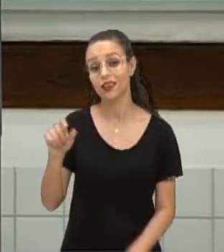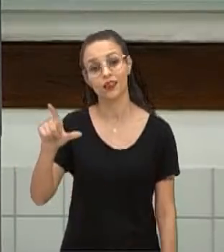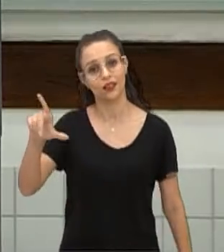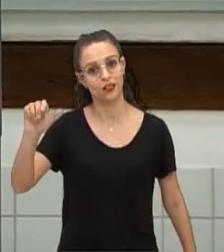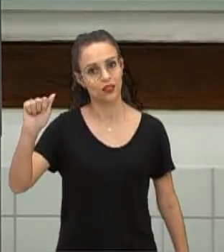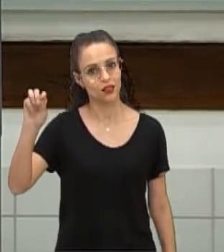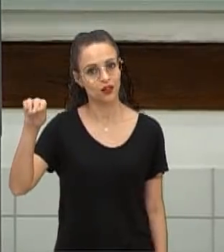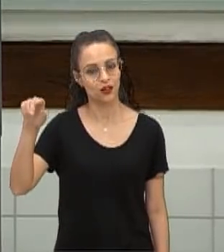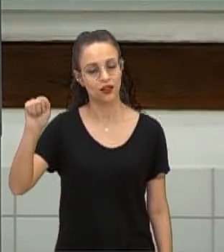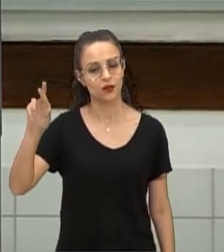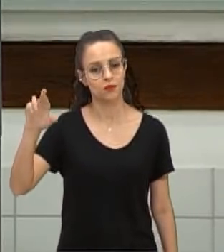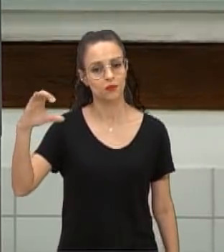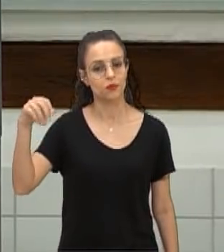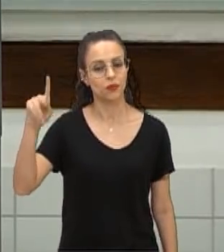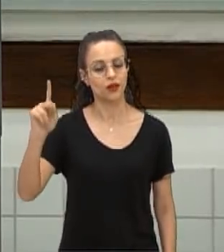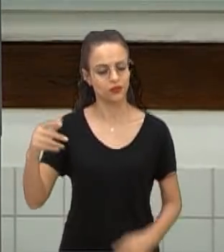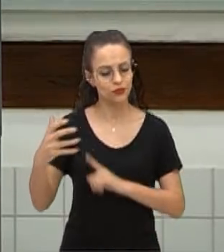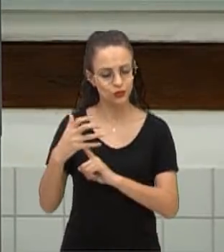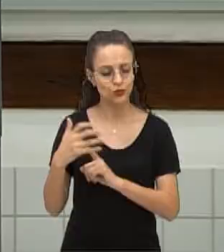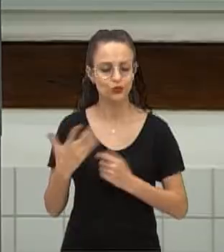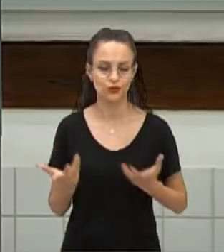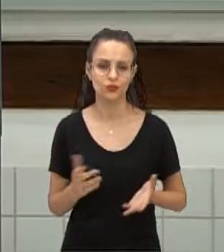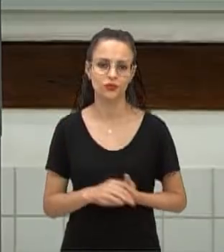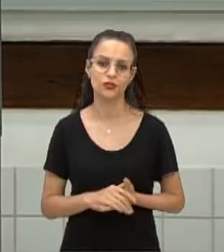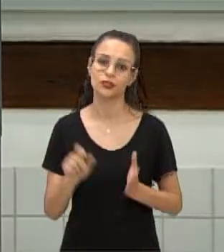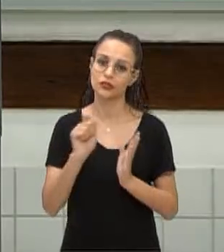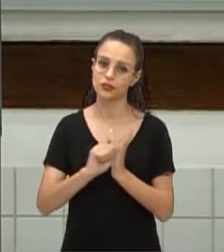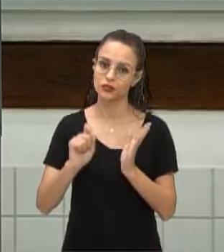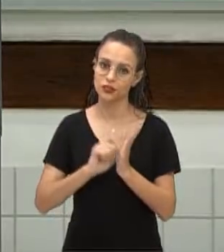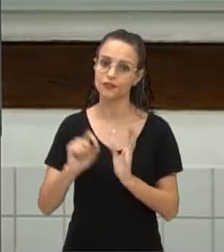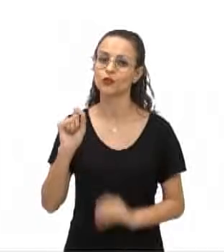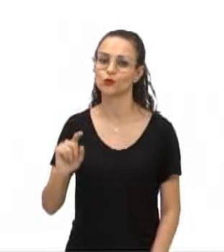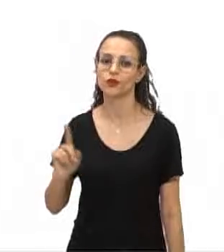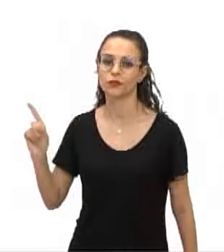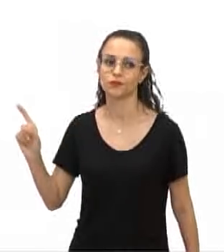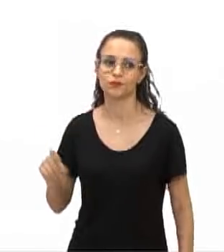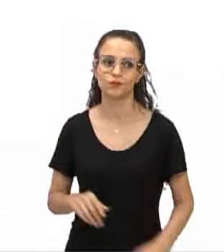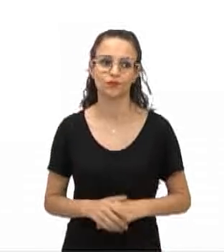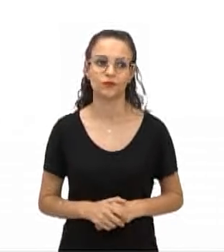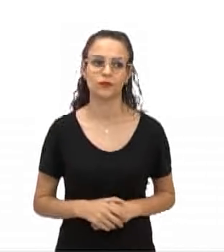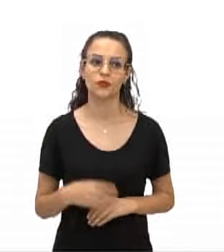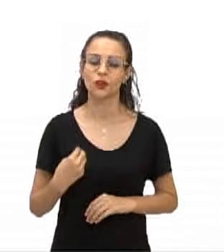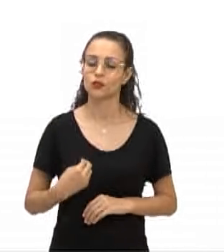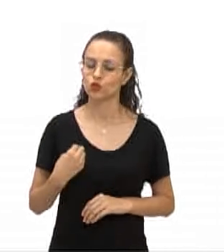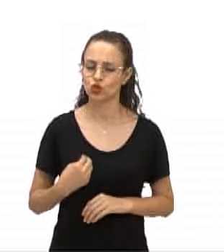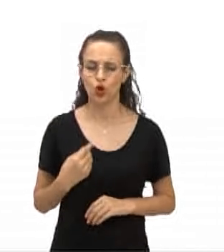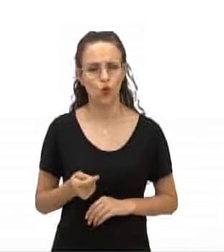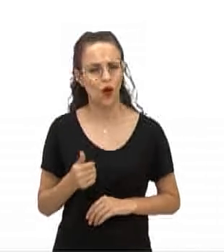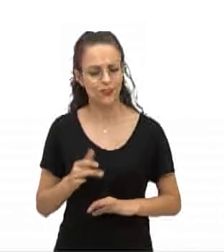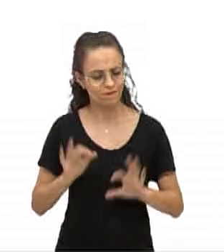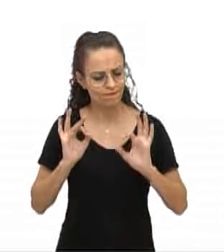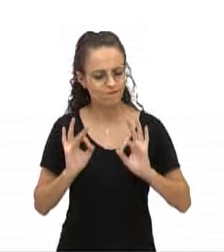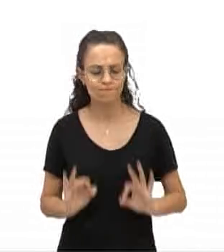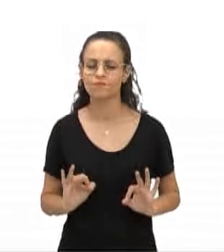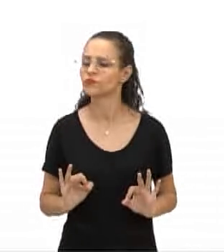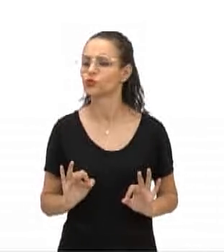da sua jornada. E aí ele escreveu essa seguinte carta: estou quase convencido,